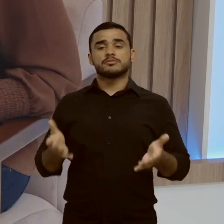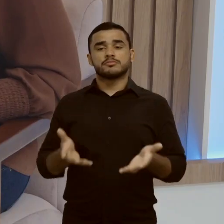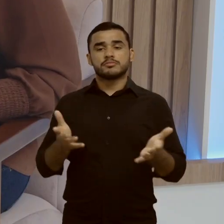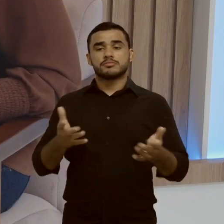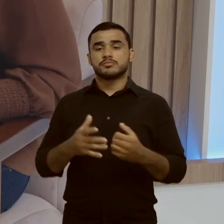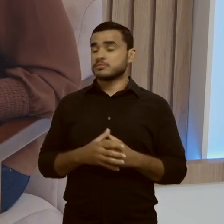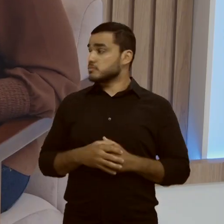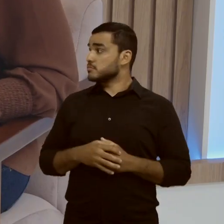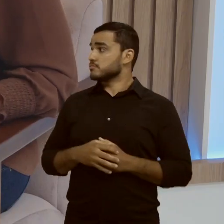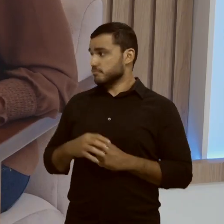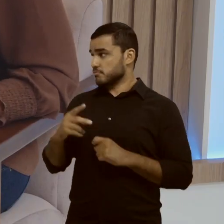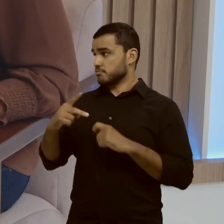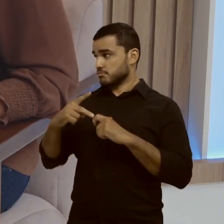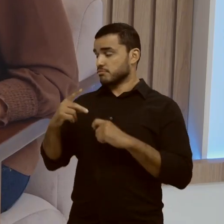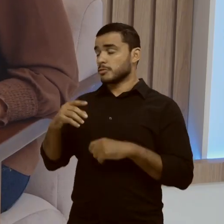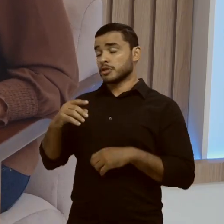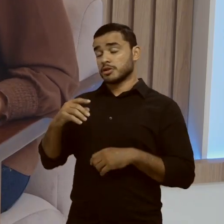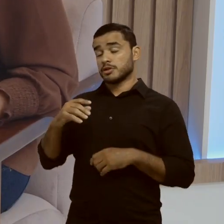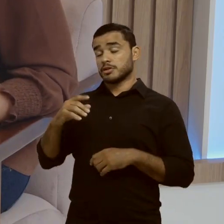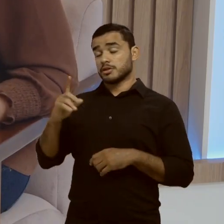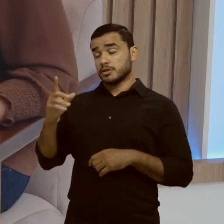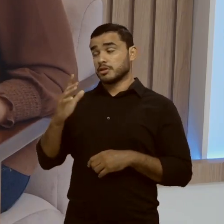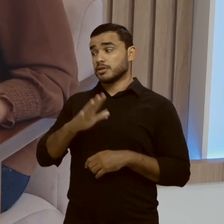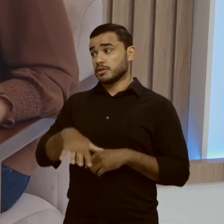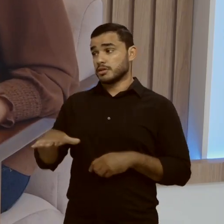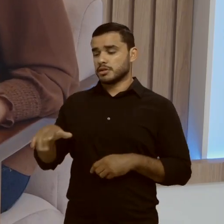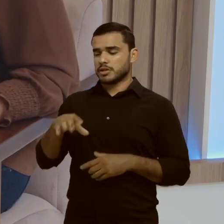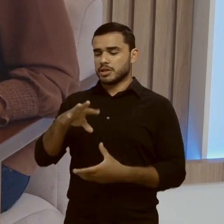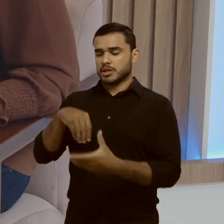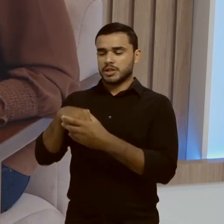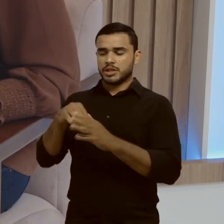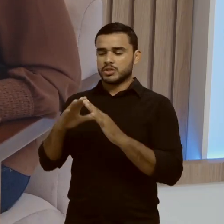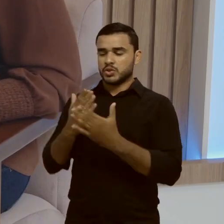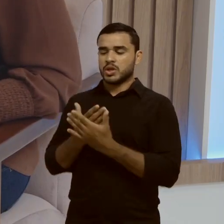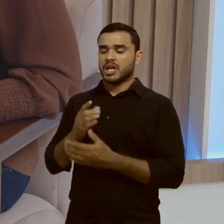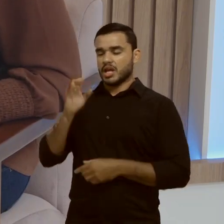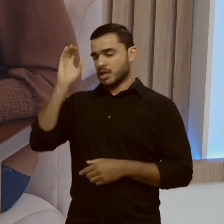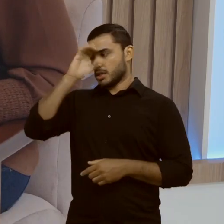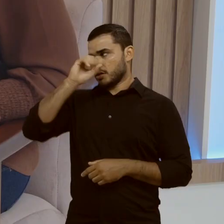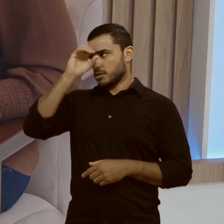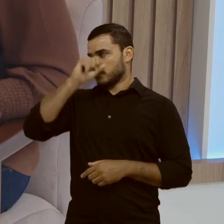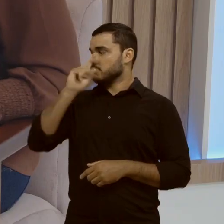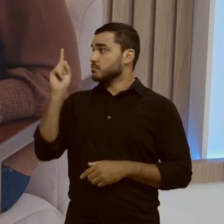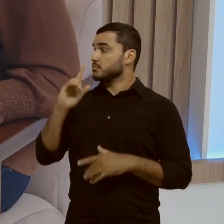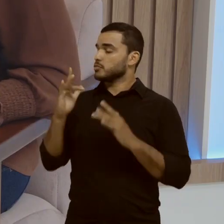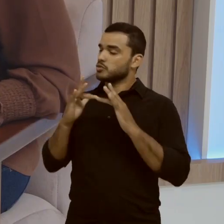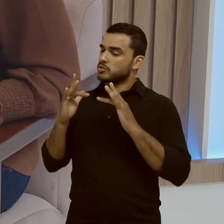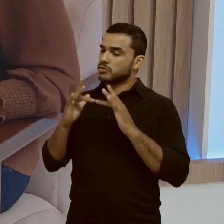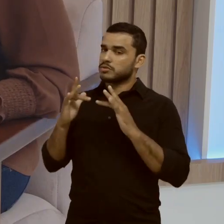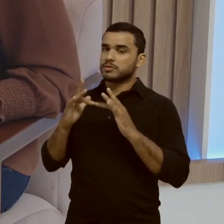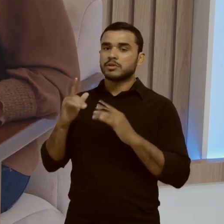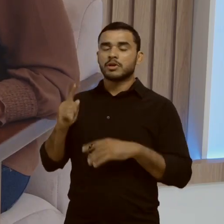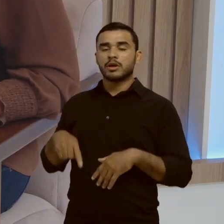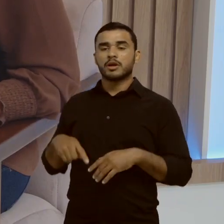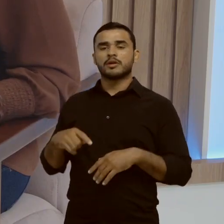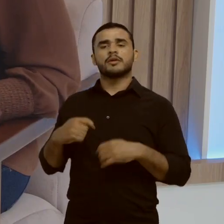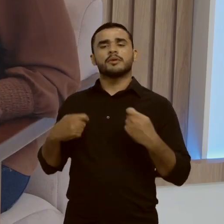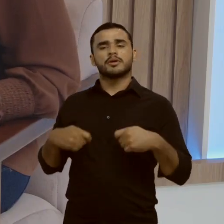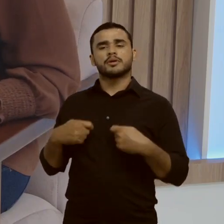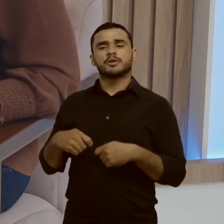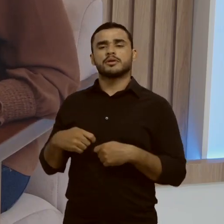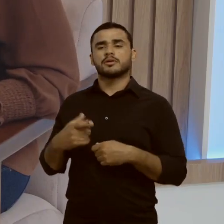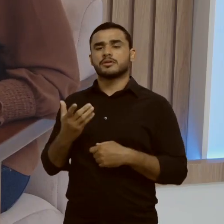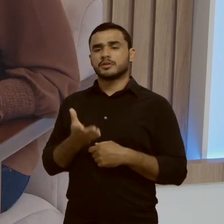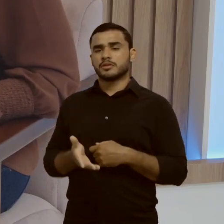as crianças, elas não aprendem apenas na sala de aula, apenas na escola. Então, nas vivências em casa, as famílias que possam proporcionar,